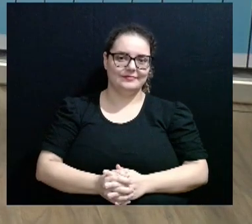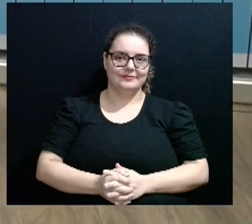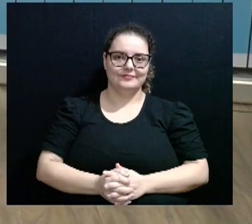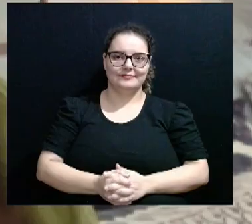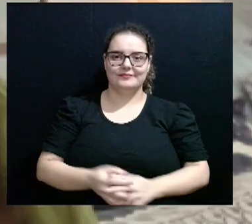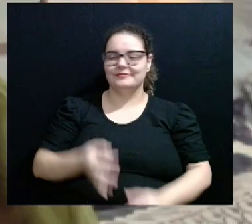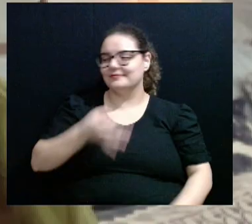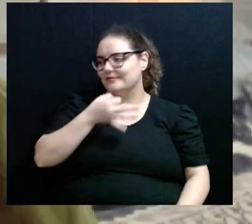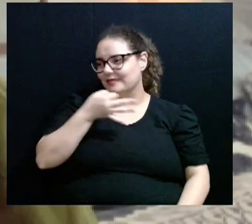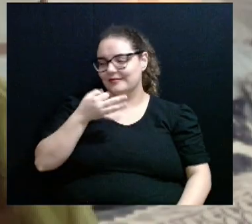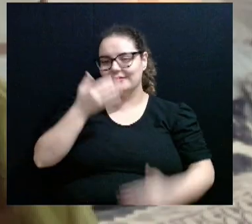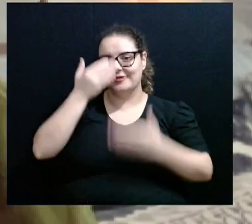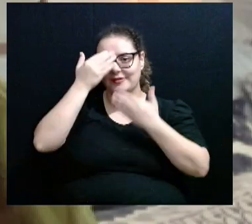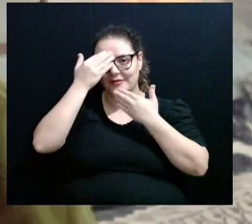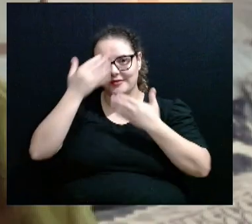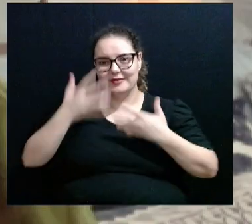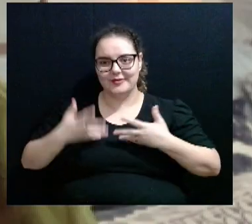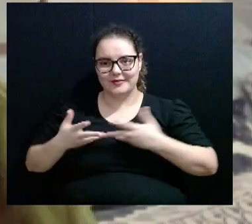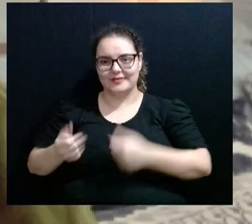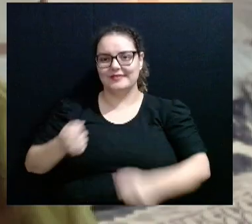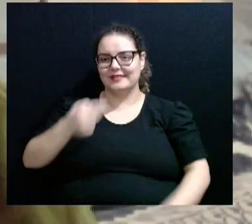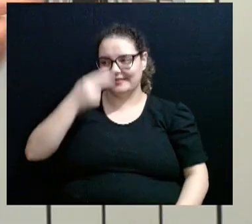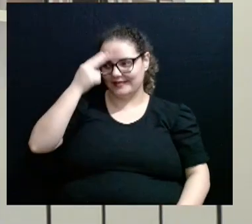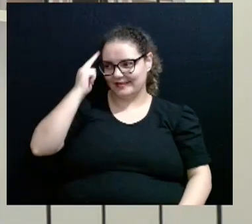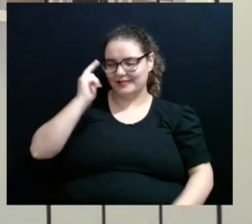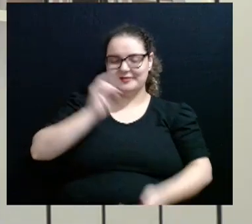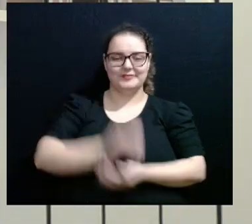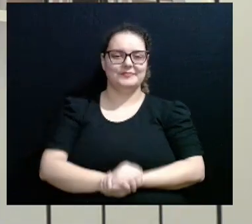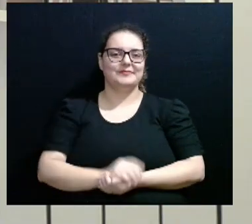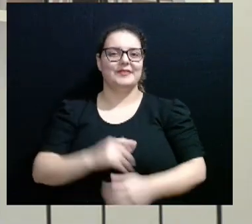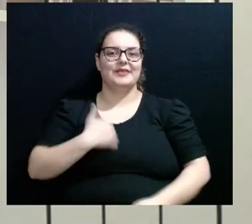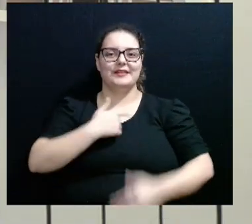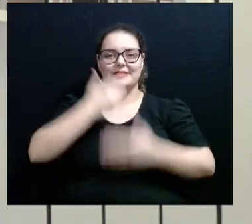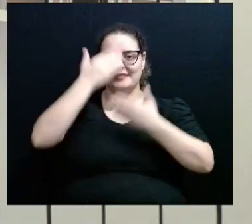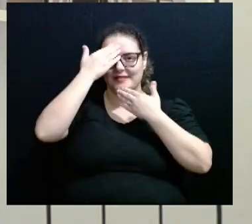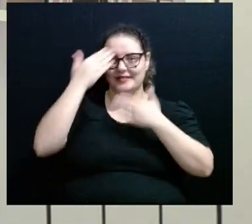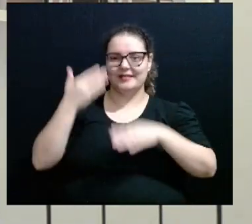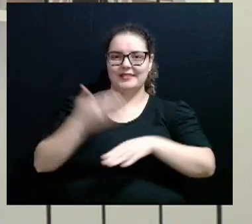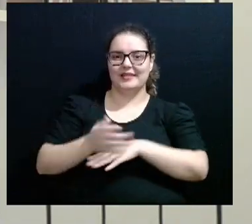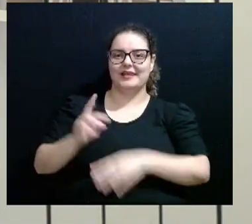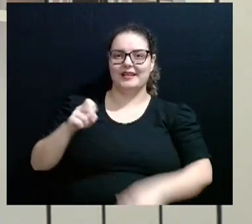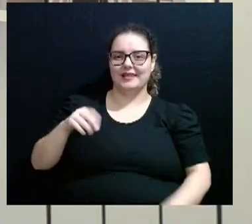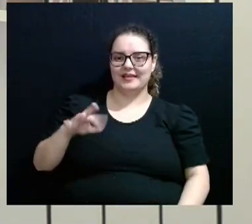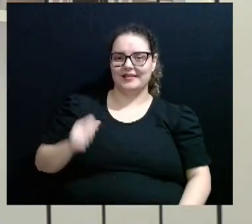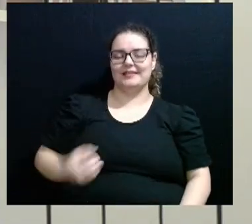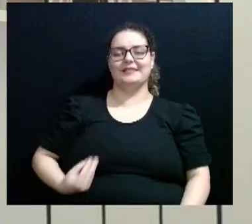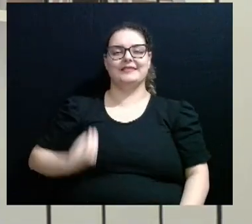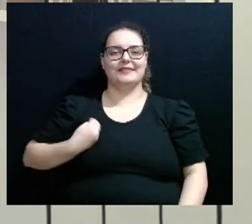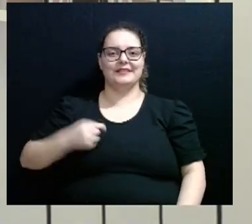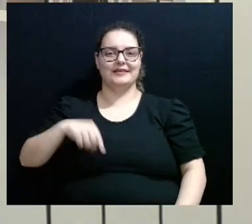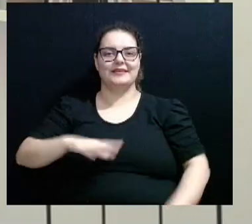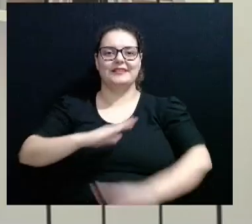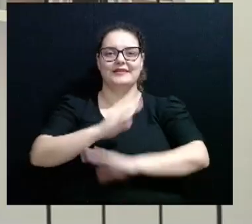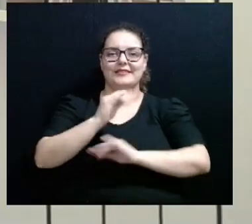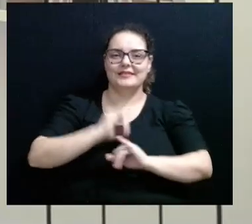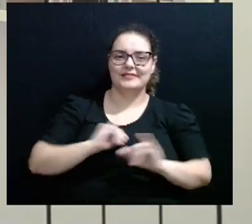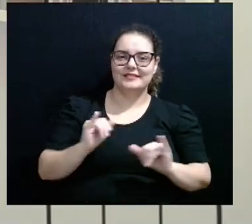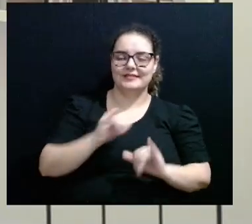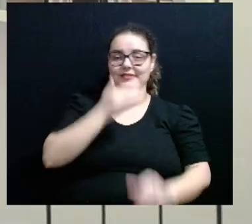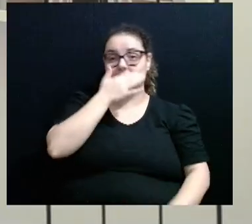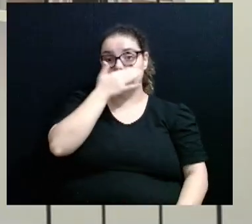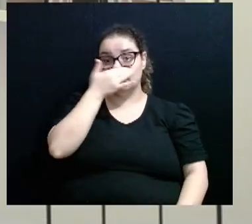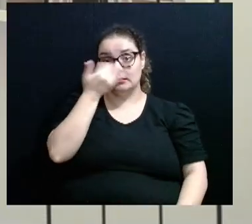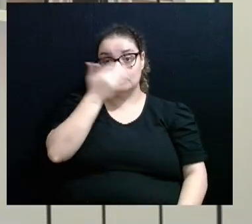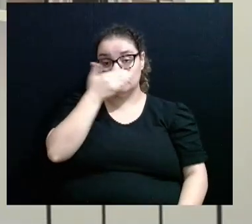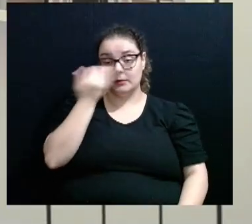Perfeito. Muito obrigada pelo convite, Gabriel. Nós aqui agradecemos a participação da Renata ao vivo aqui no Jornal Câmara Notícia. E agora nós